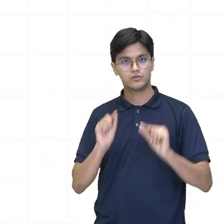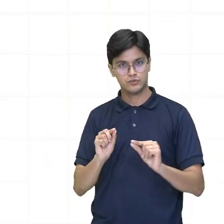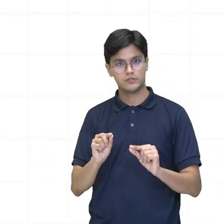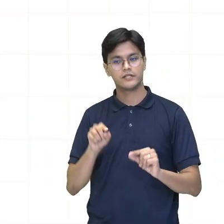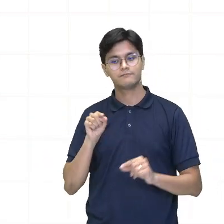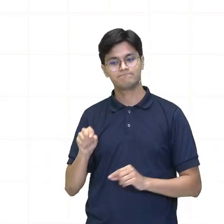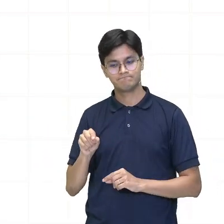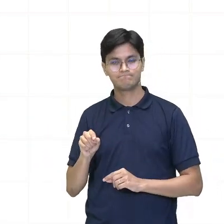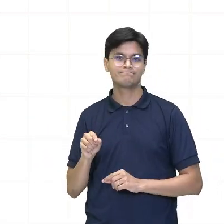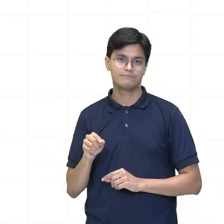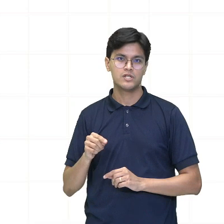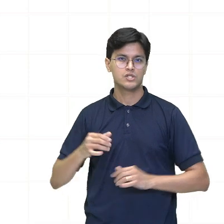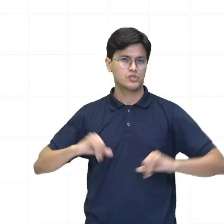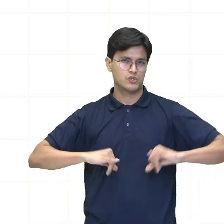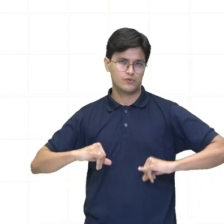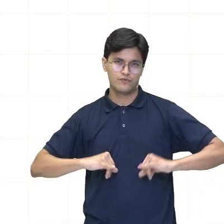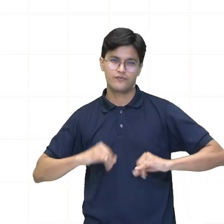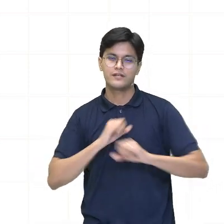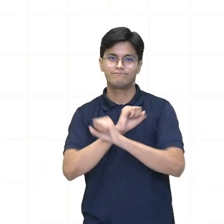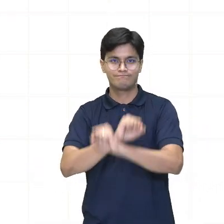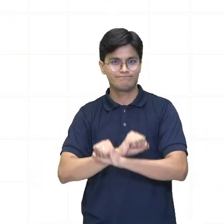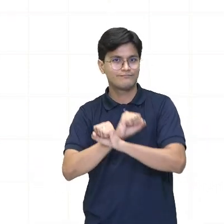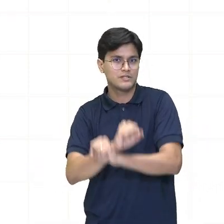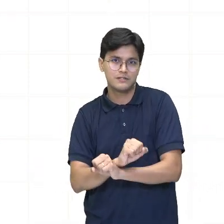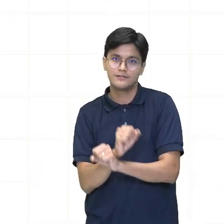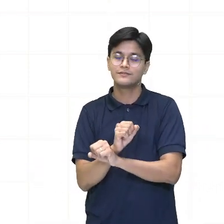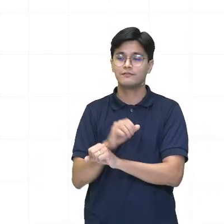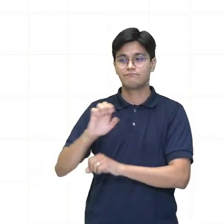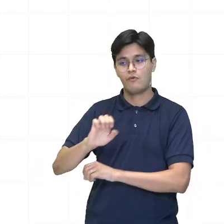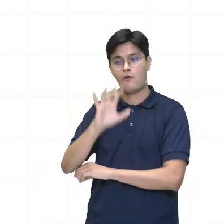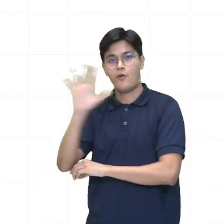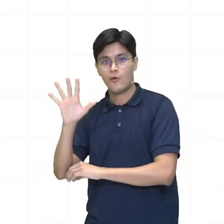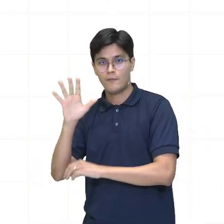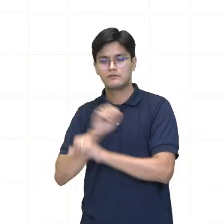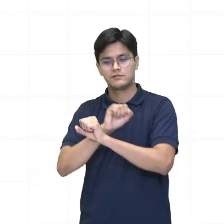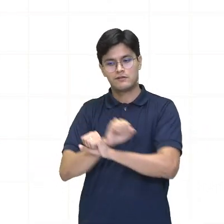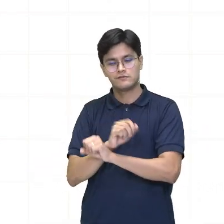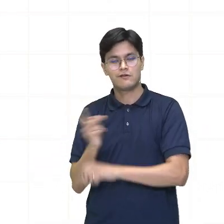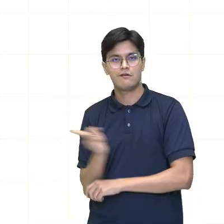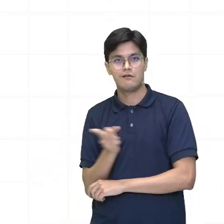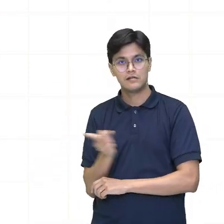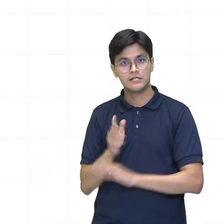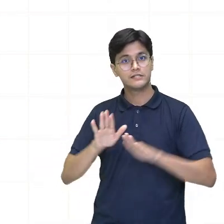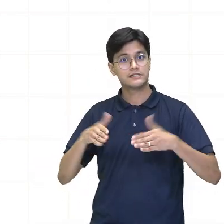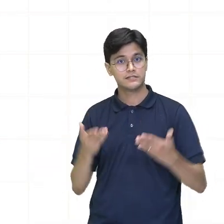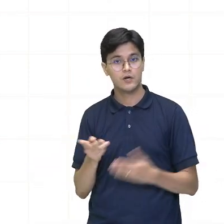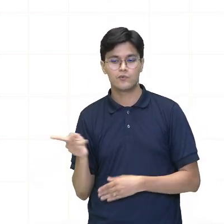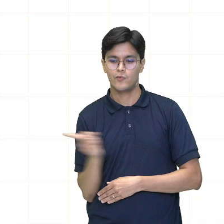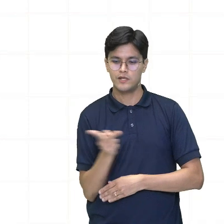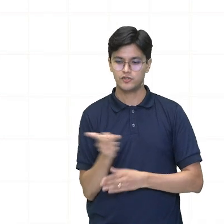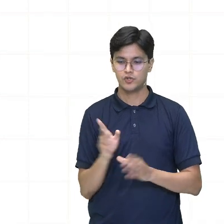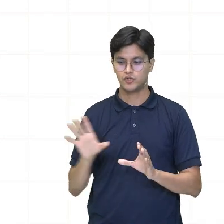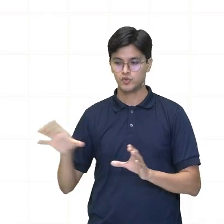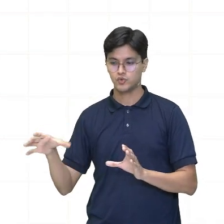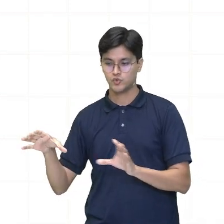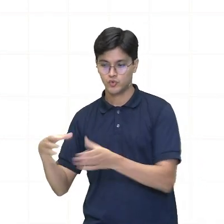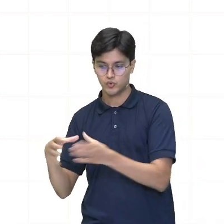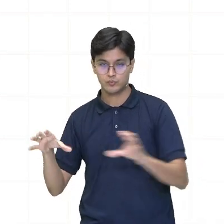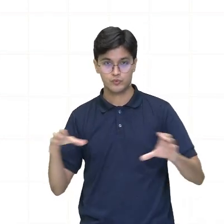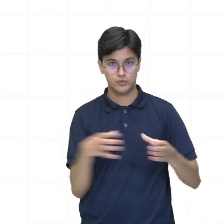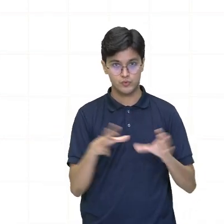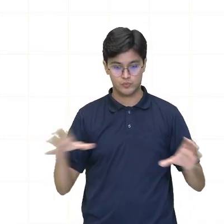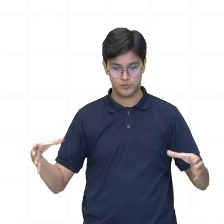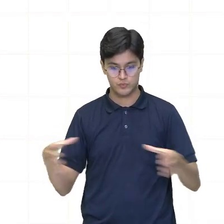Eles foram escravizados pelos europeus. Então, eles acabaram se unindo para resistir a essa